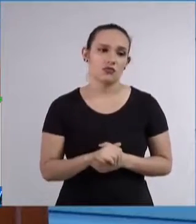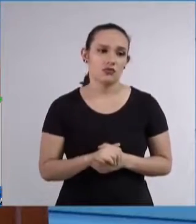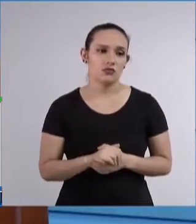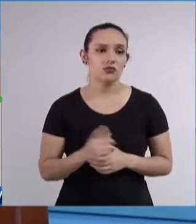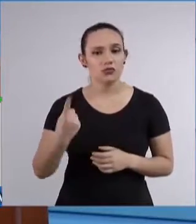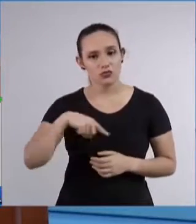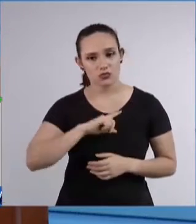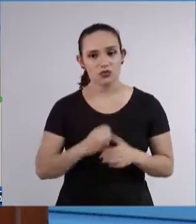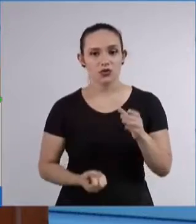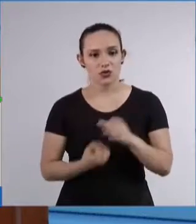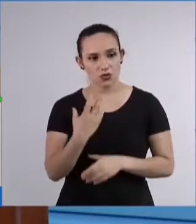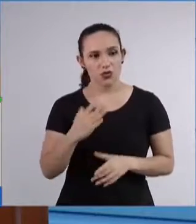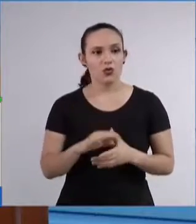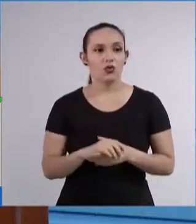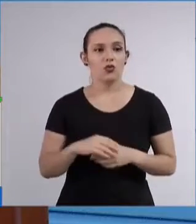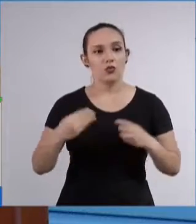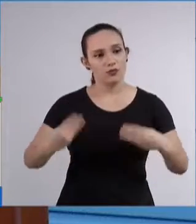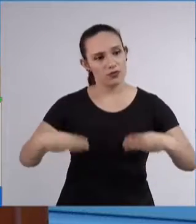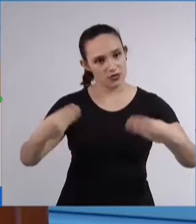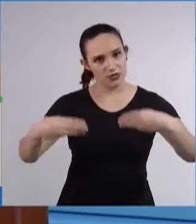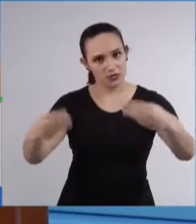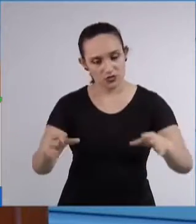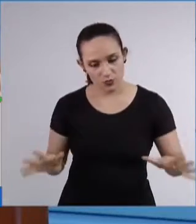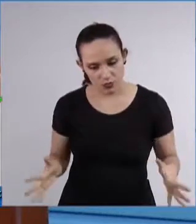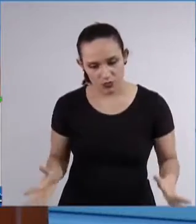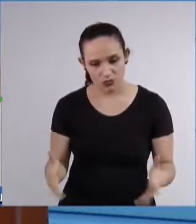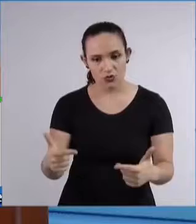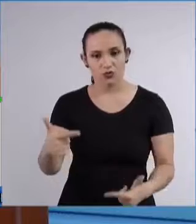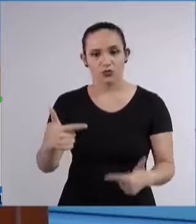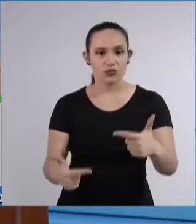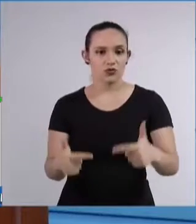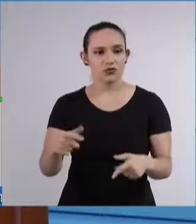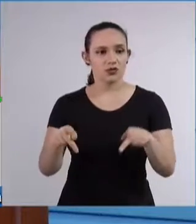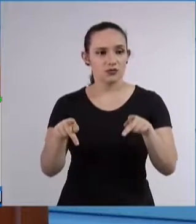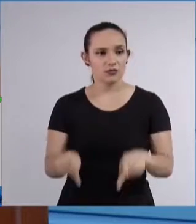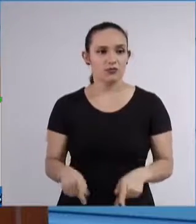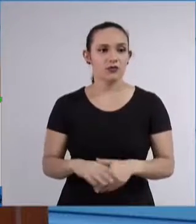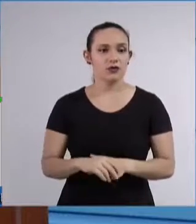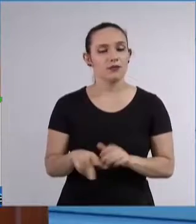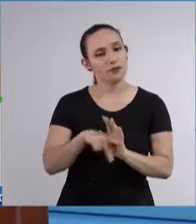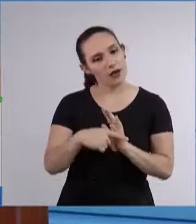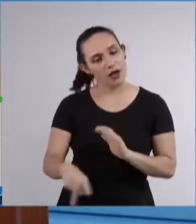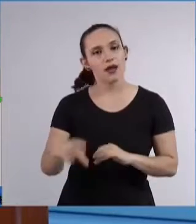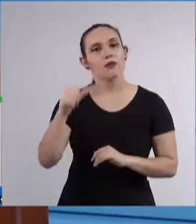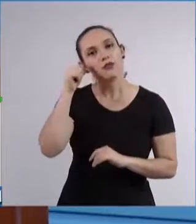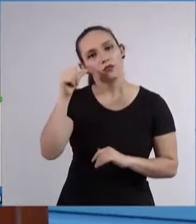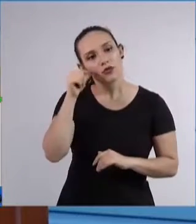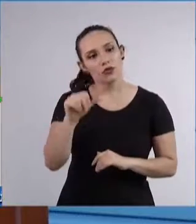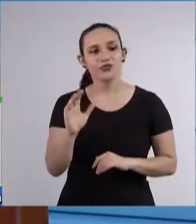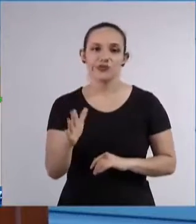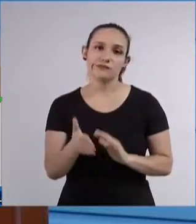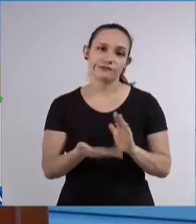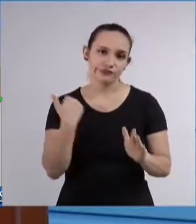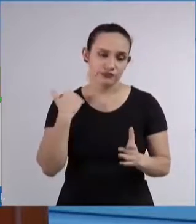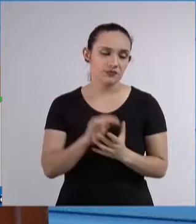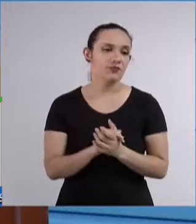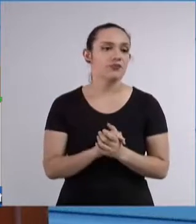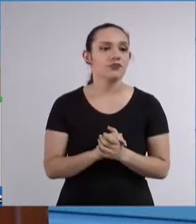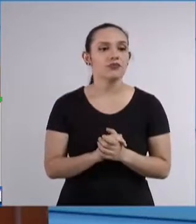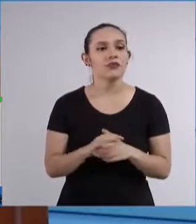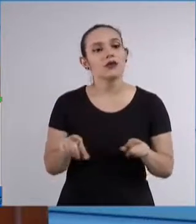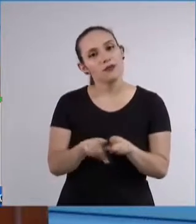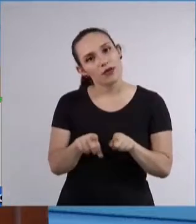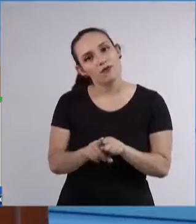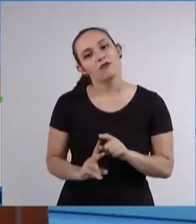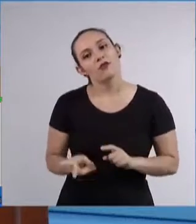um Ministério de Promoção de Políticas Públicas para as Mulheres, que foi extinto. É valorizar a questão racial, porque